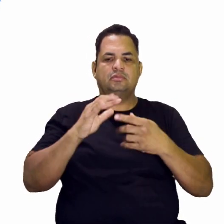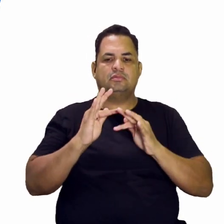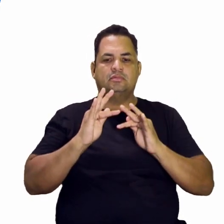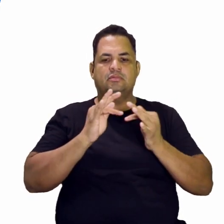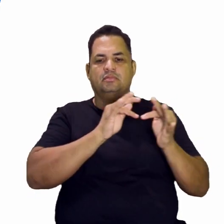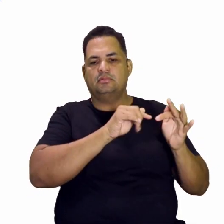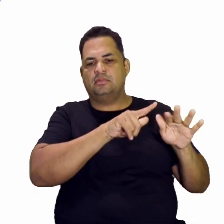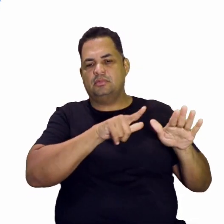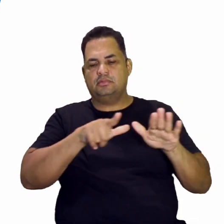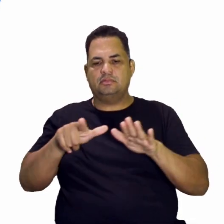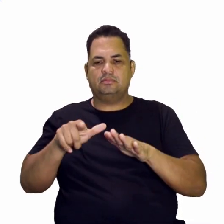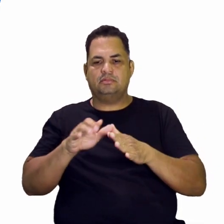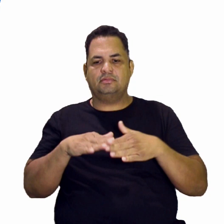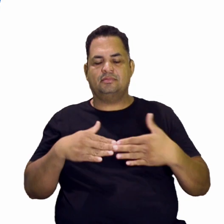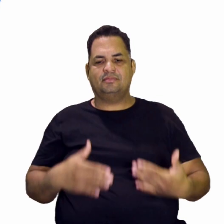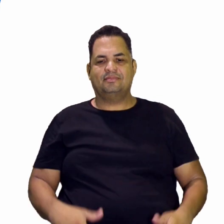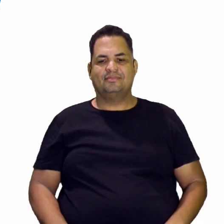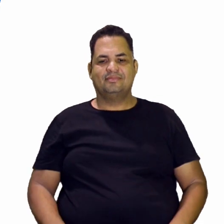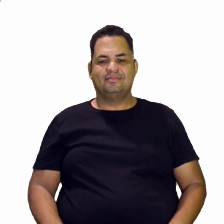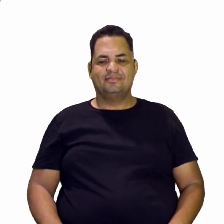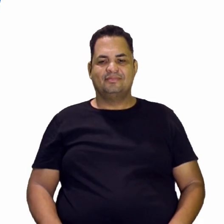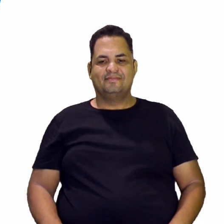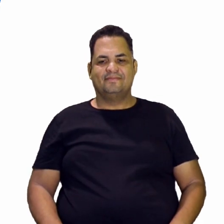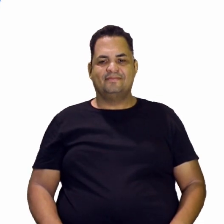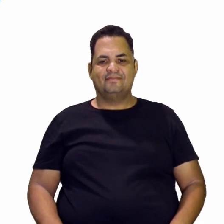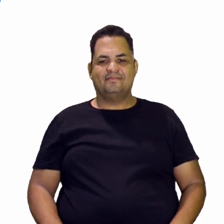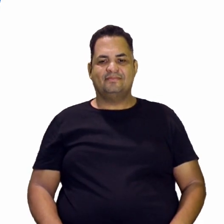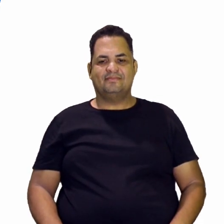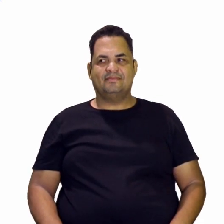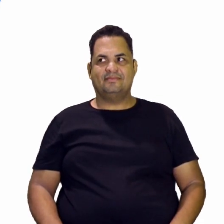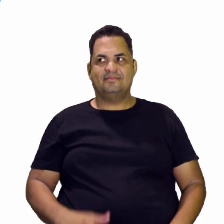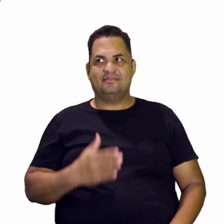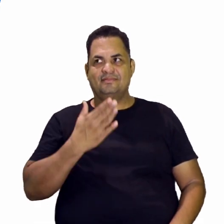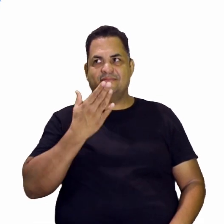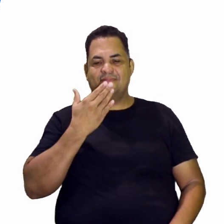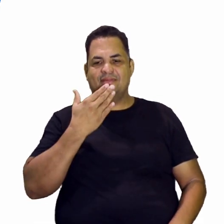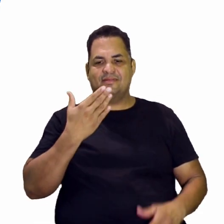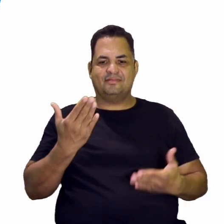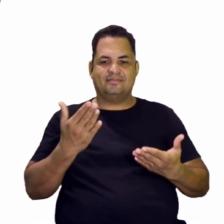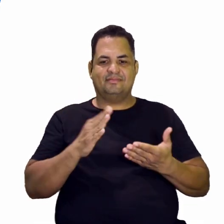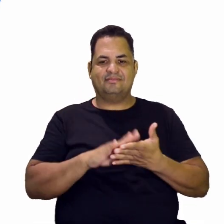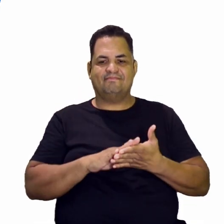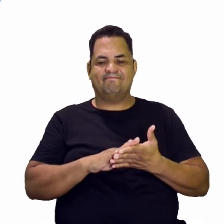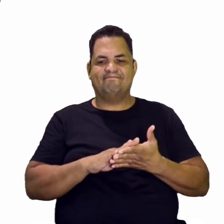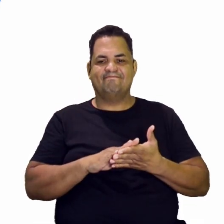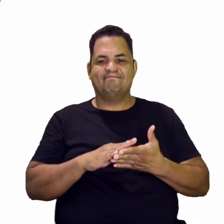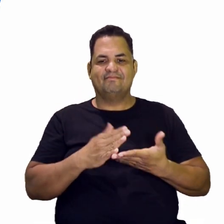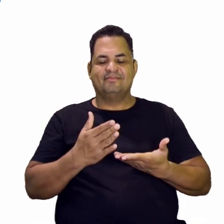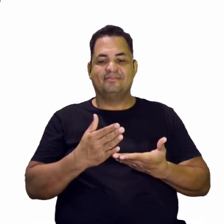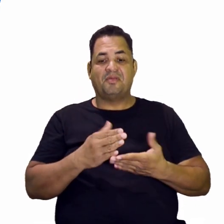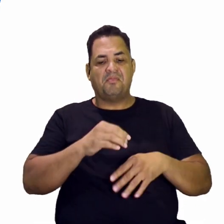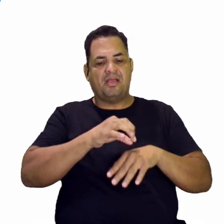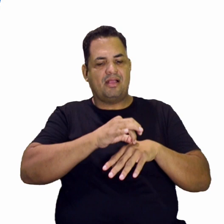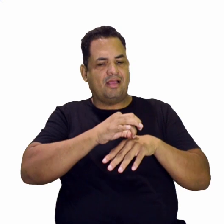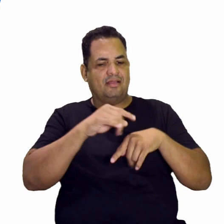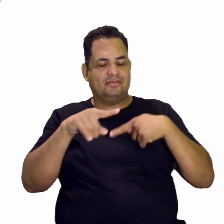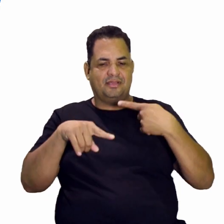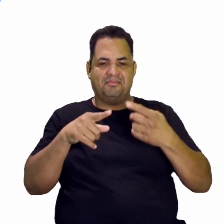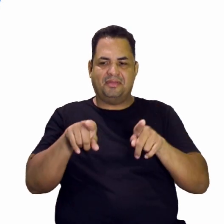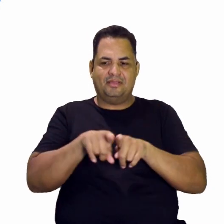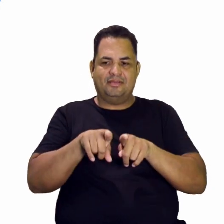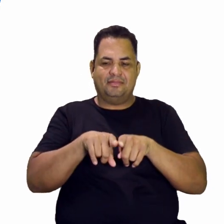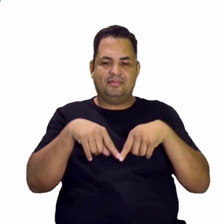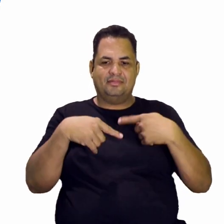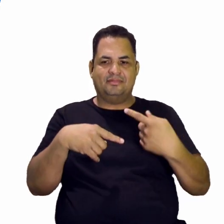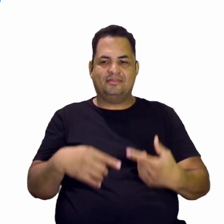semana, a gente come alguma coisa no Rio, né, menino? E depois a gente come uma coisa mais pesadinha, porque a gente também, né, é de carne e osso. Vamos embora?